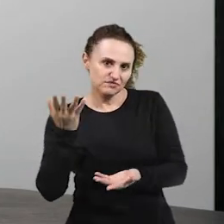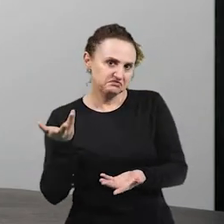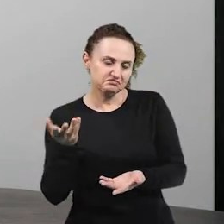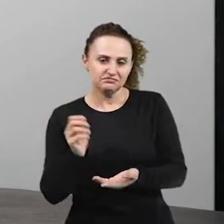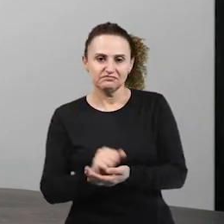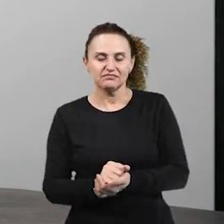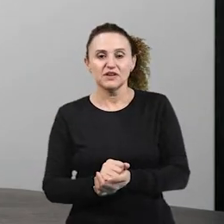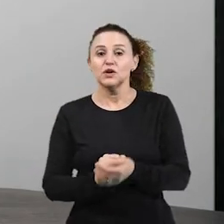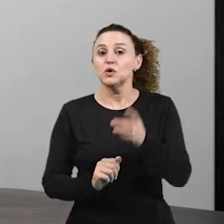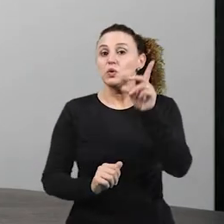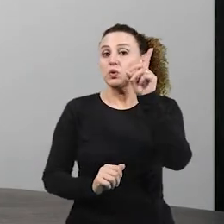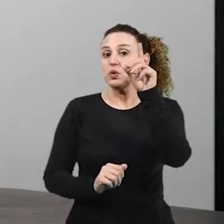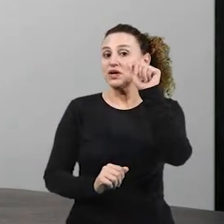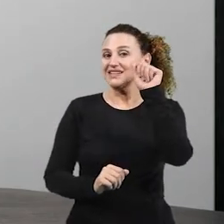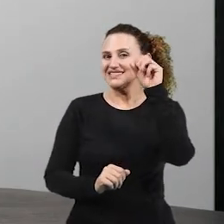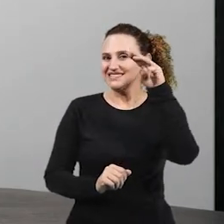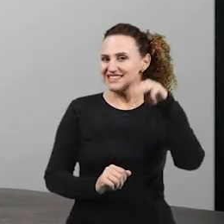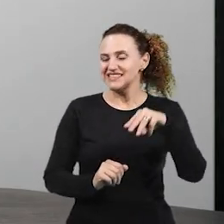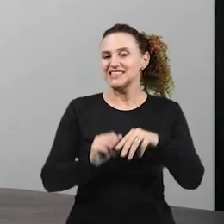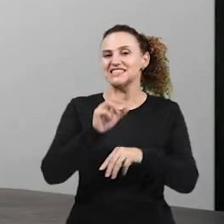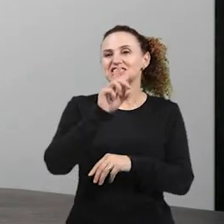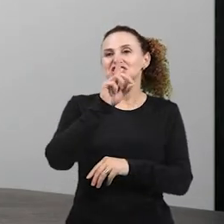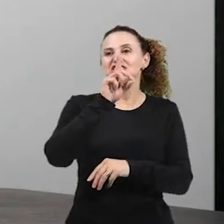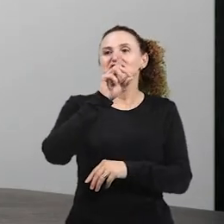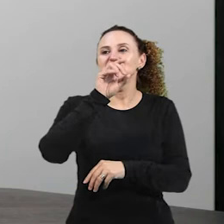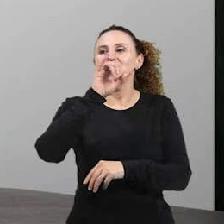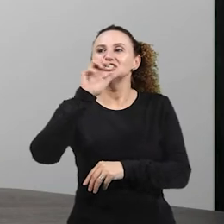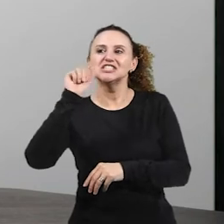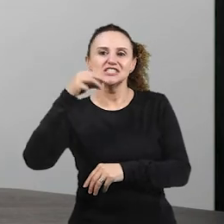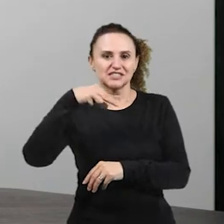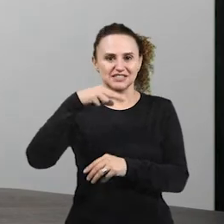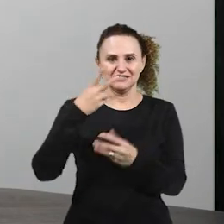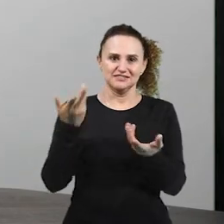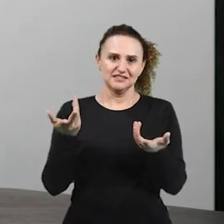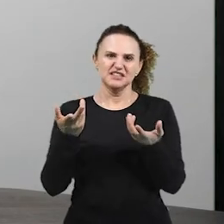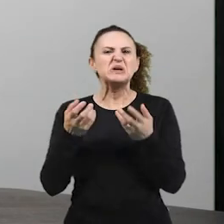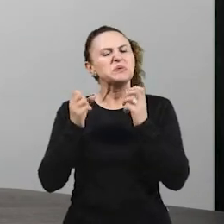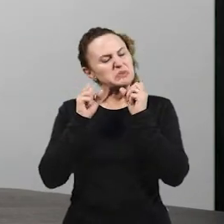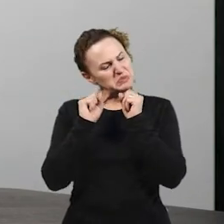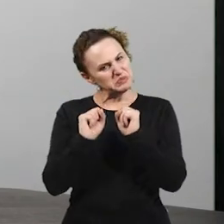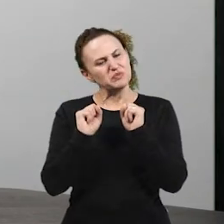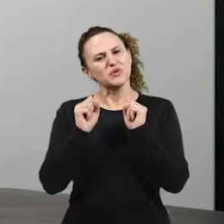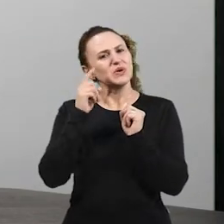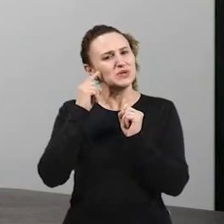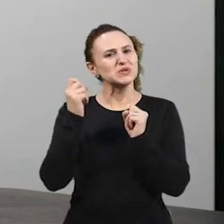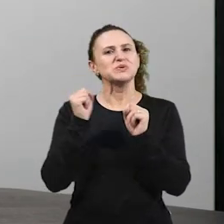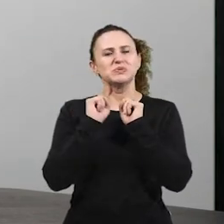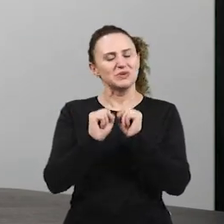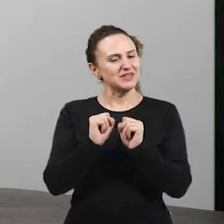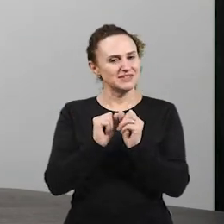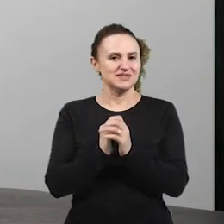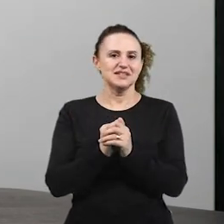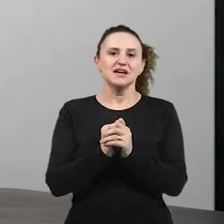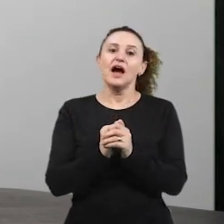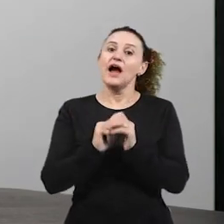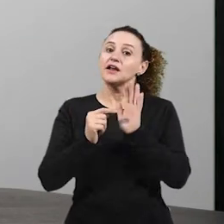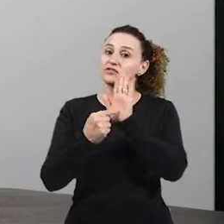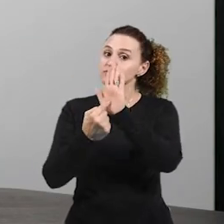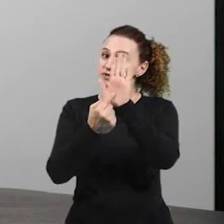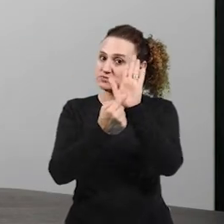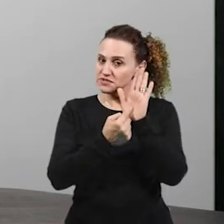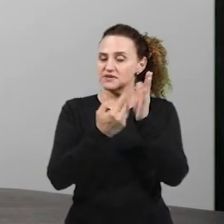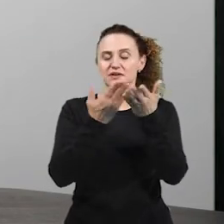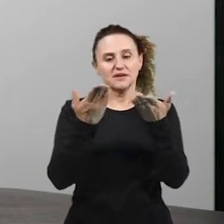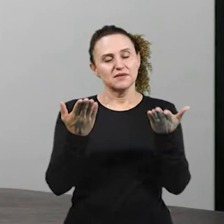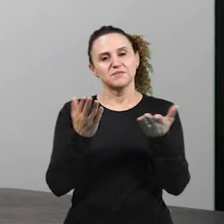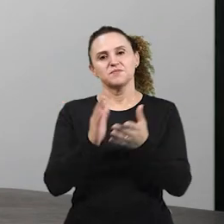o Dan pode aparecer como Jean aí mas quando isso acontece aí nós vamos mostrar para vocês